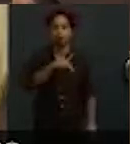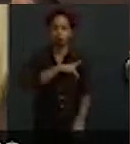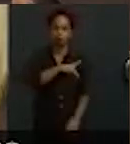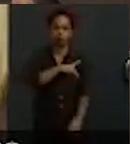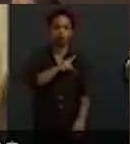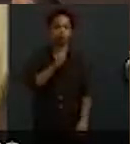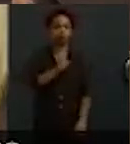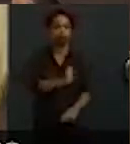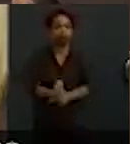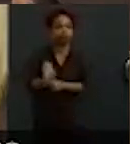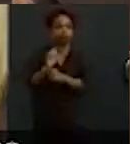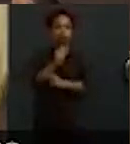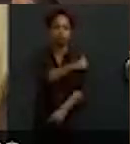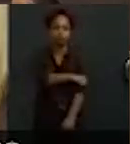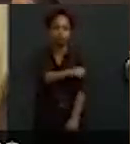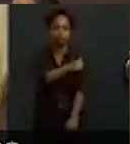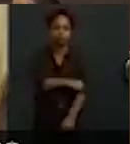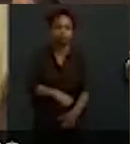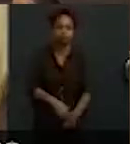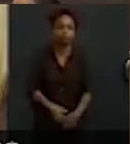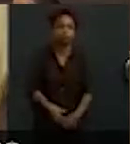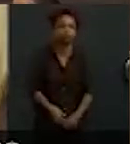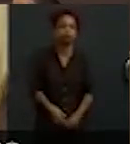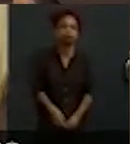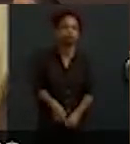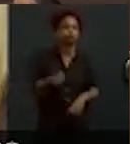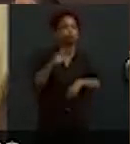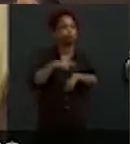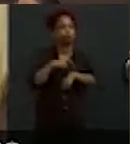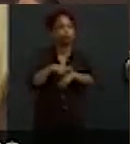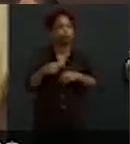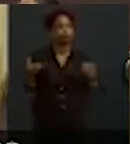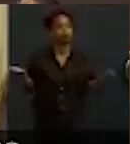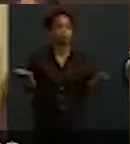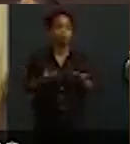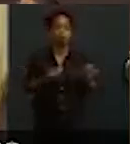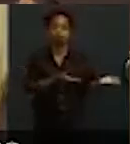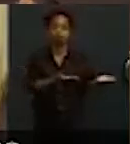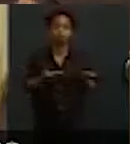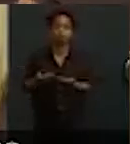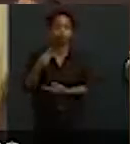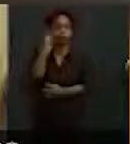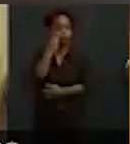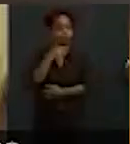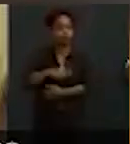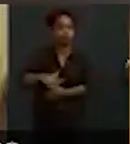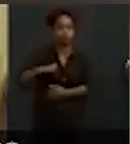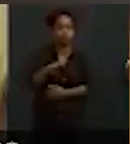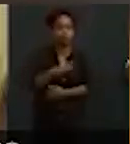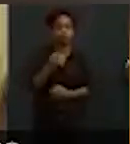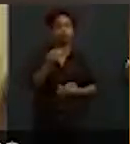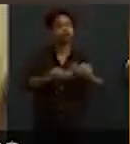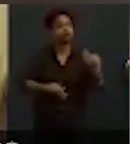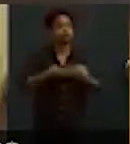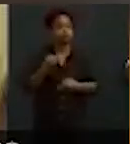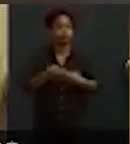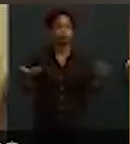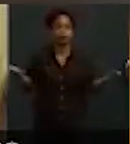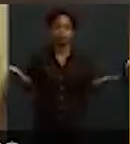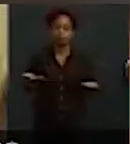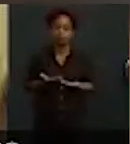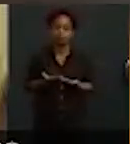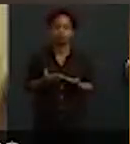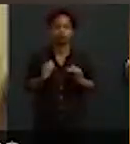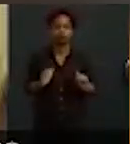do Estado do Rio de Janeiro. Neste momento, convido a Procuradora-Geral de Justiça em exercício,